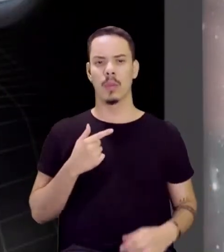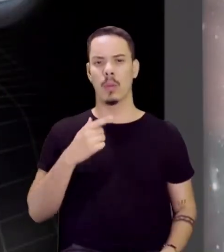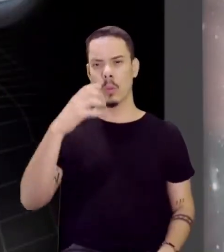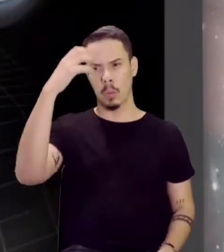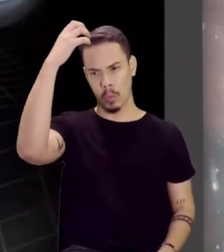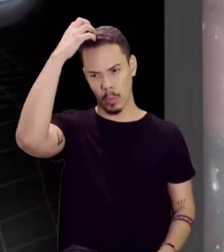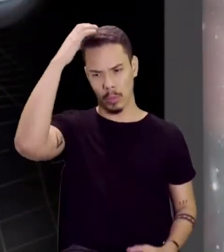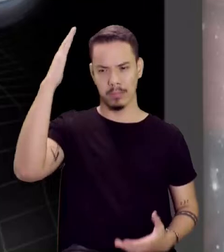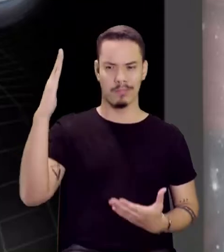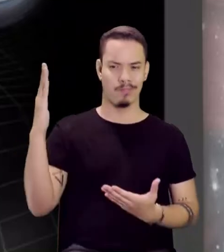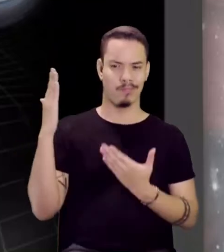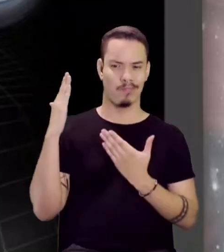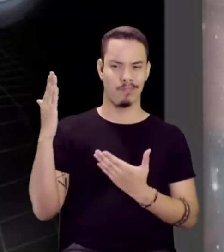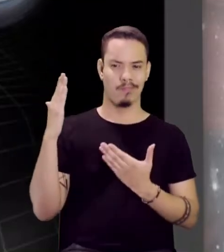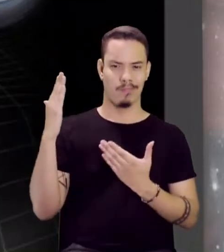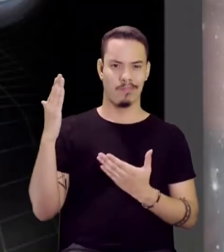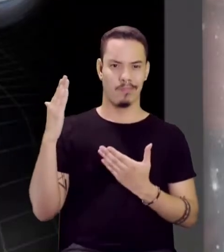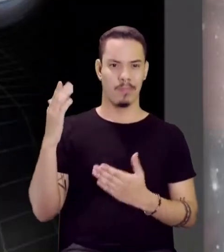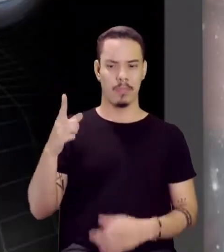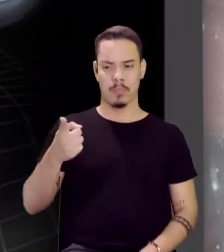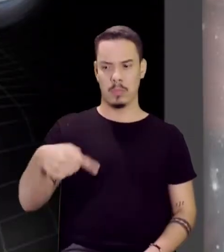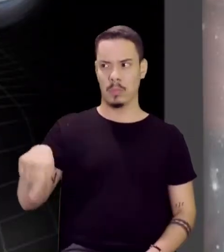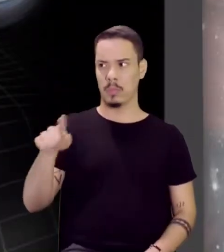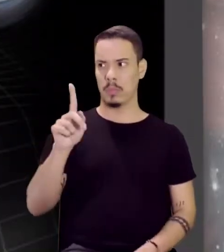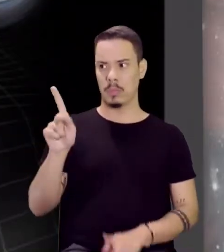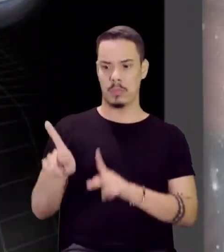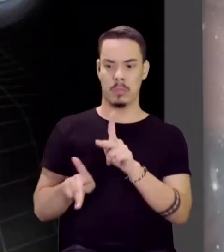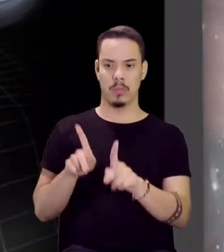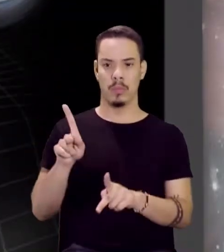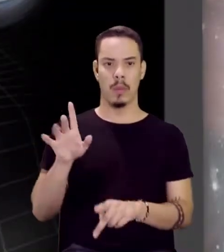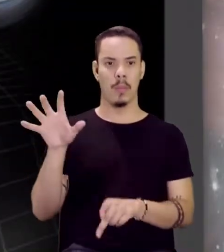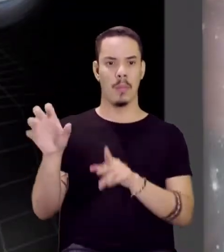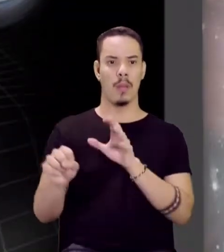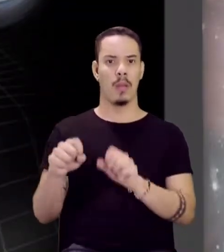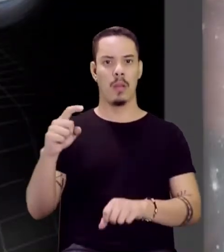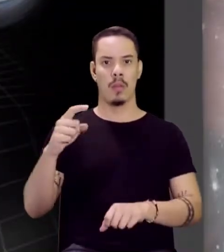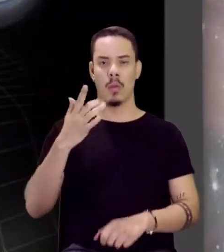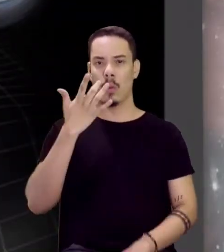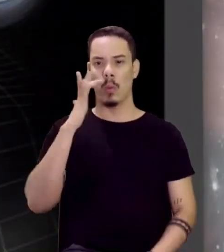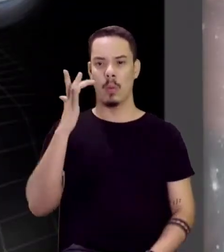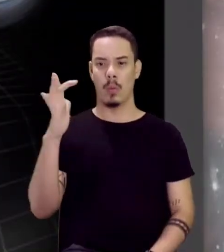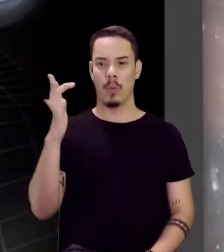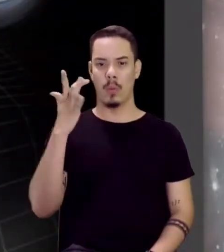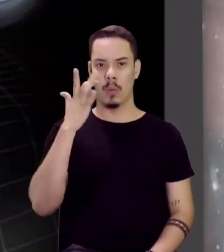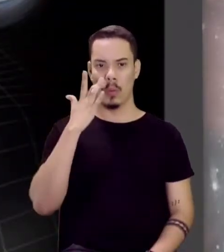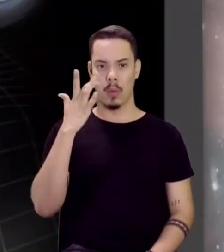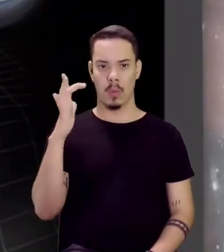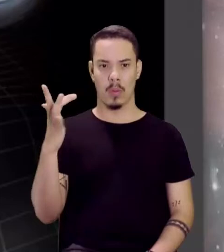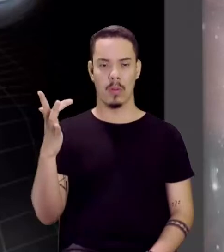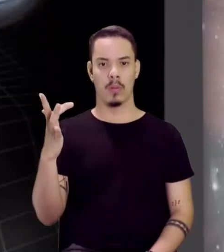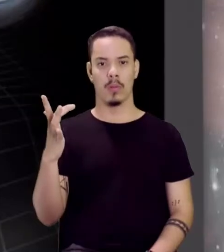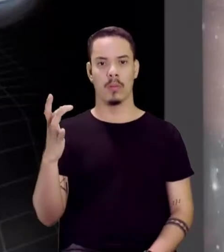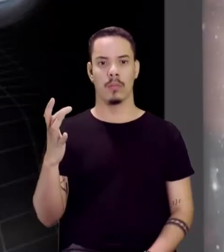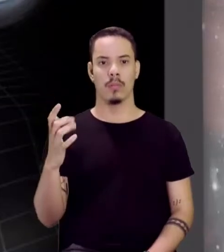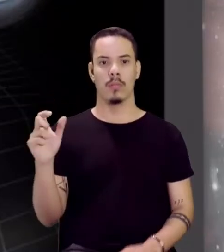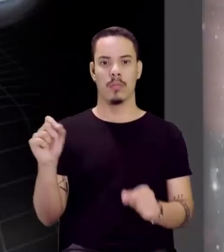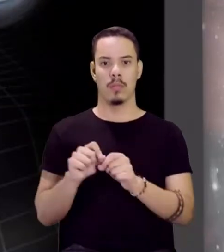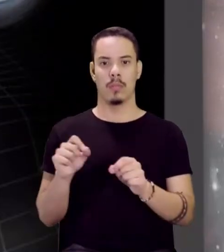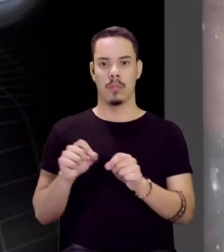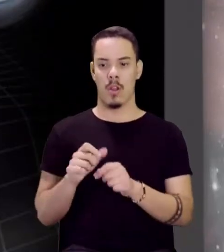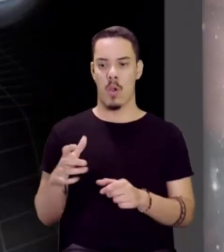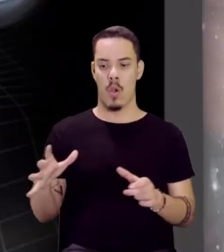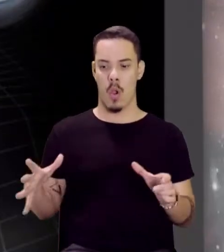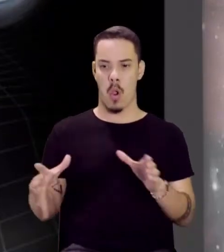desconfiava que os ouríveros estavam pegando ouro do rei, construindo joias e roubando do rei.